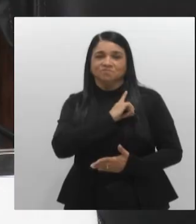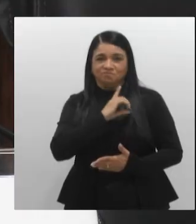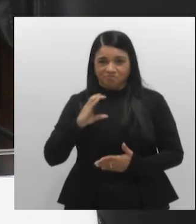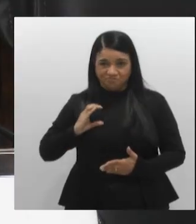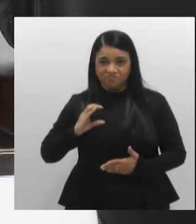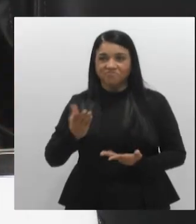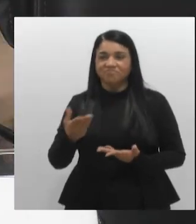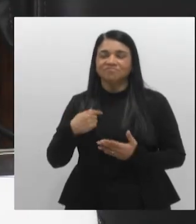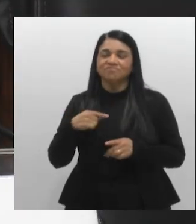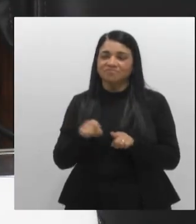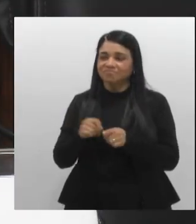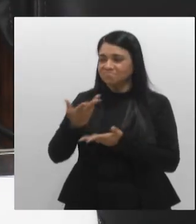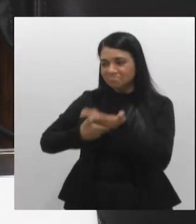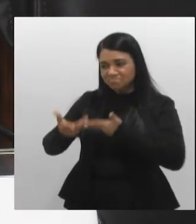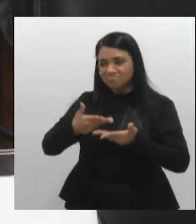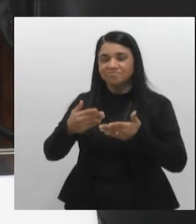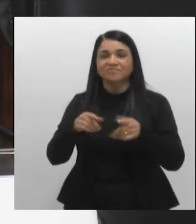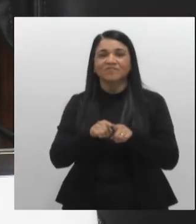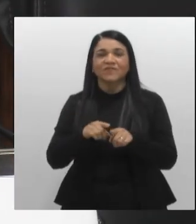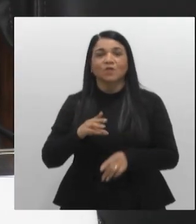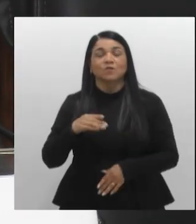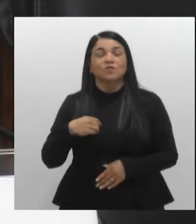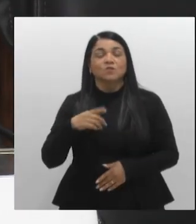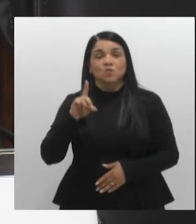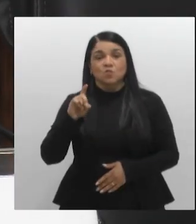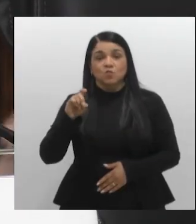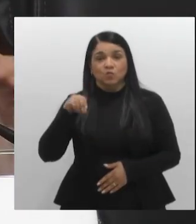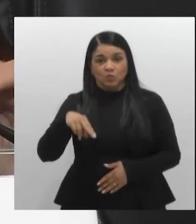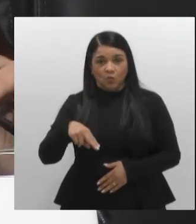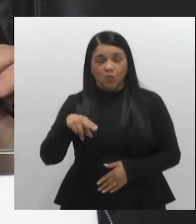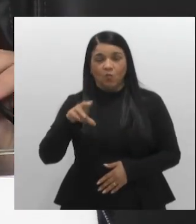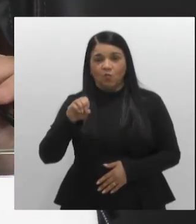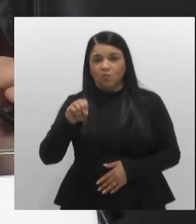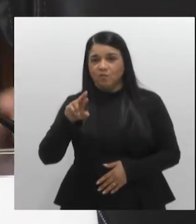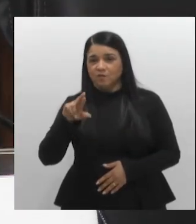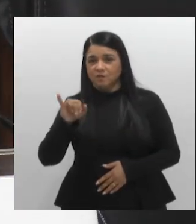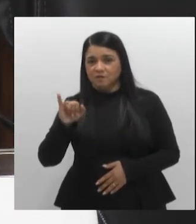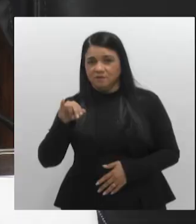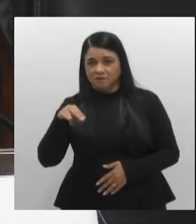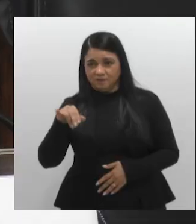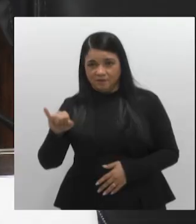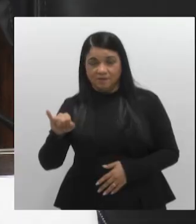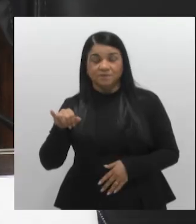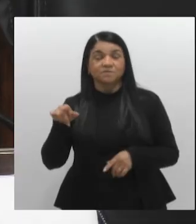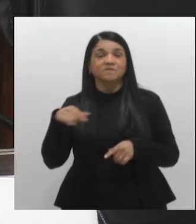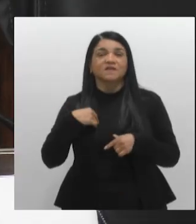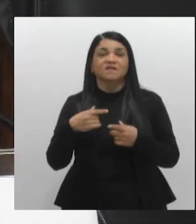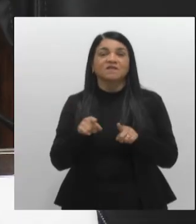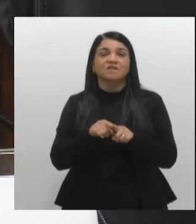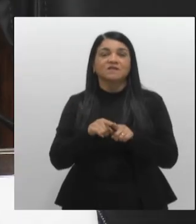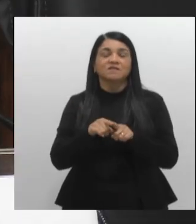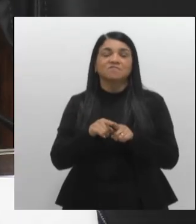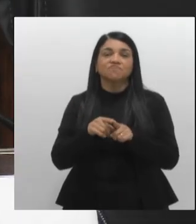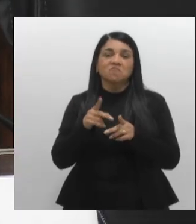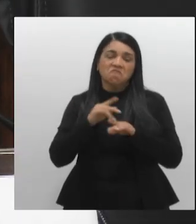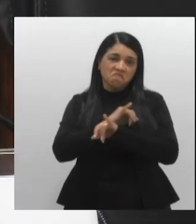Dona Ani, eu queria dizer, eu queria insistir aos senhores bispos, senhores padres,